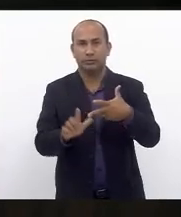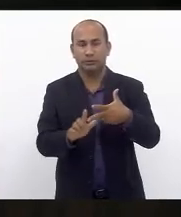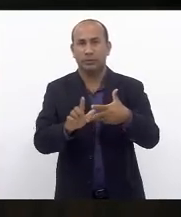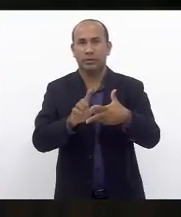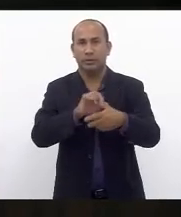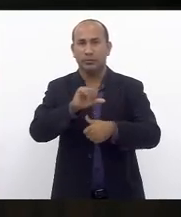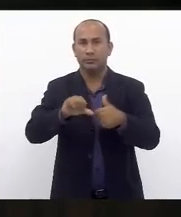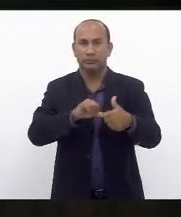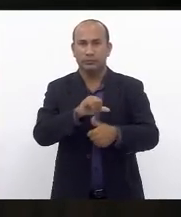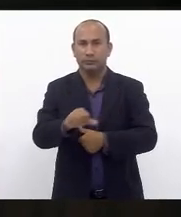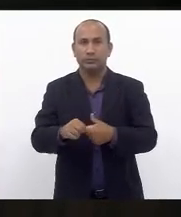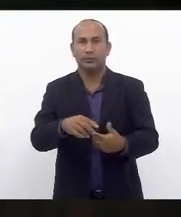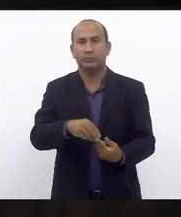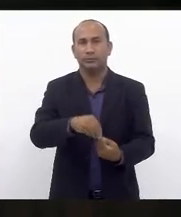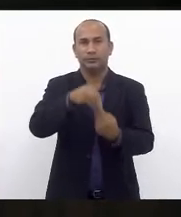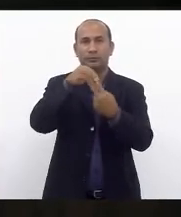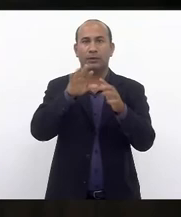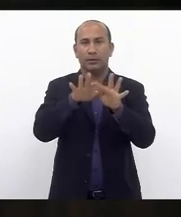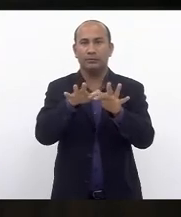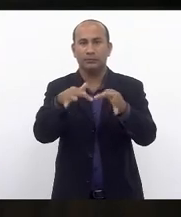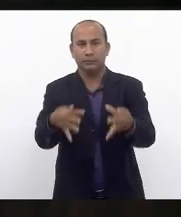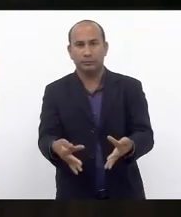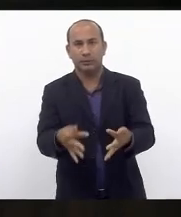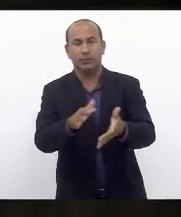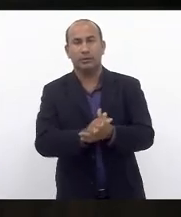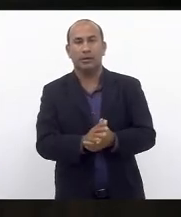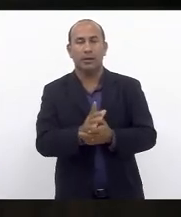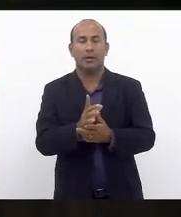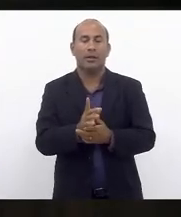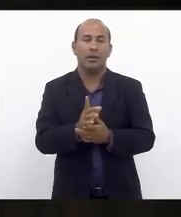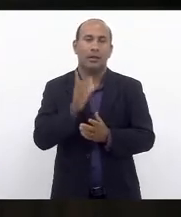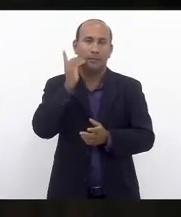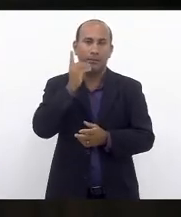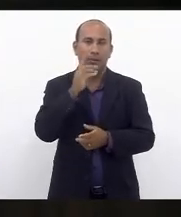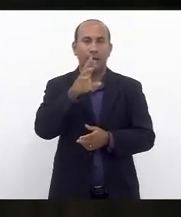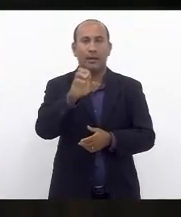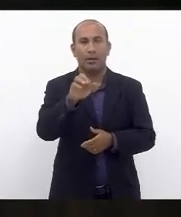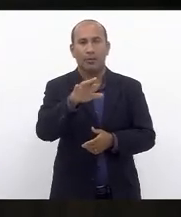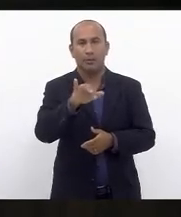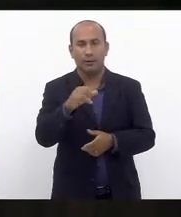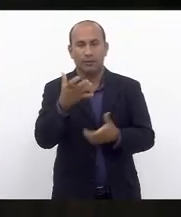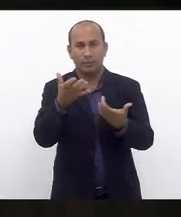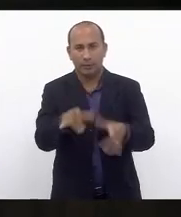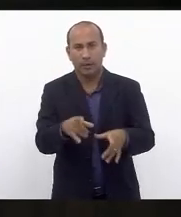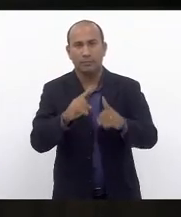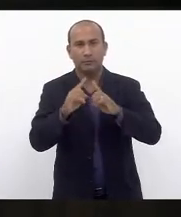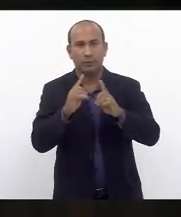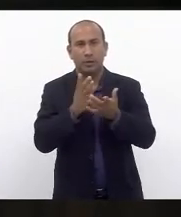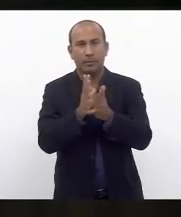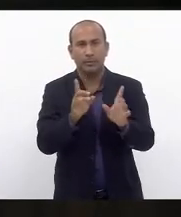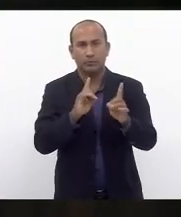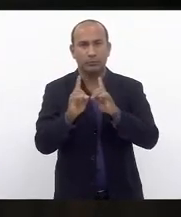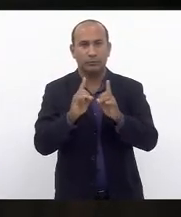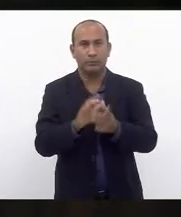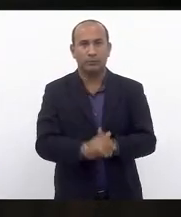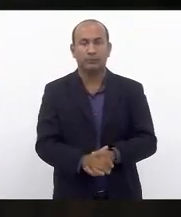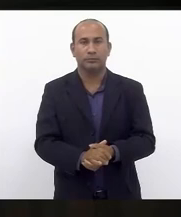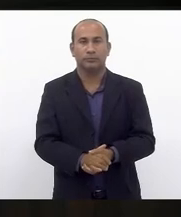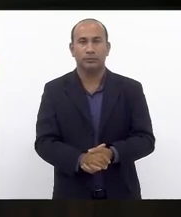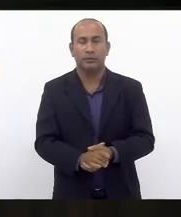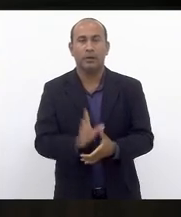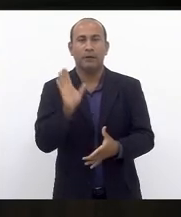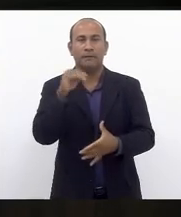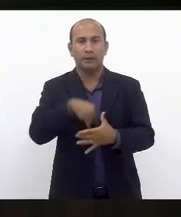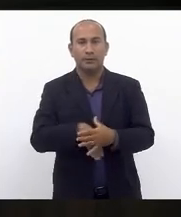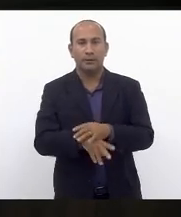pela transformação em indicação simples. Relator, deputado Eurico Júnior. Em discussão, não havendo que querer discutir, encerrada a discussão. Em